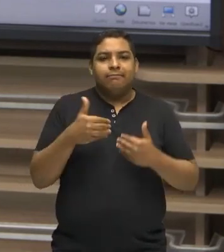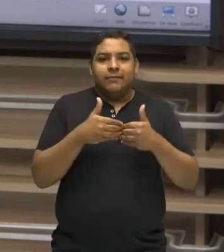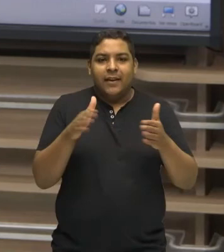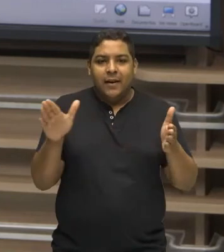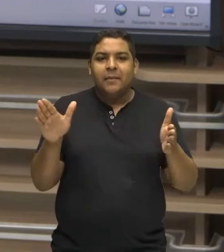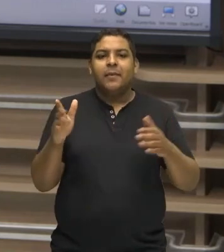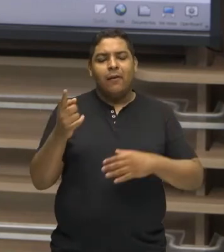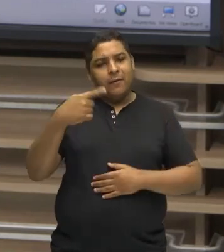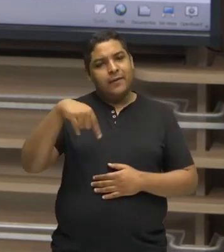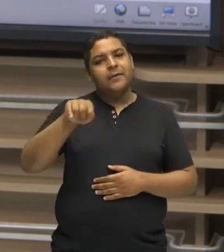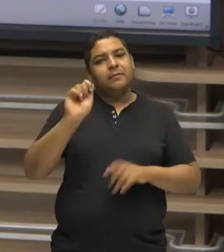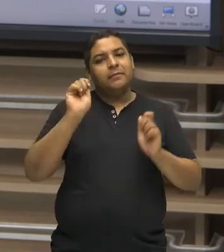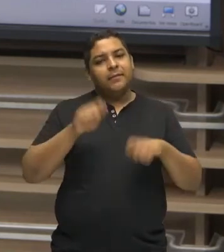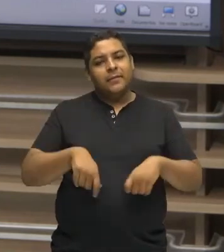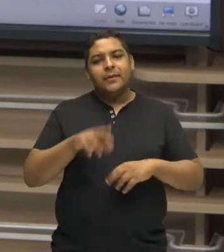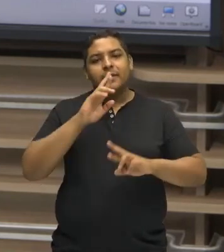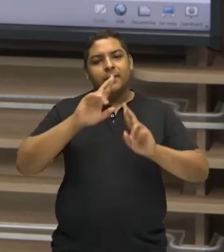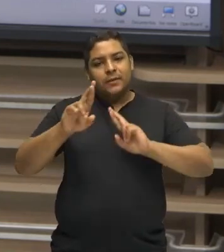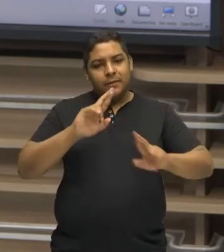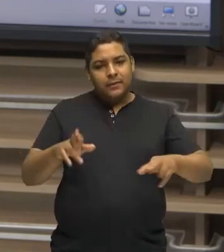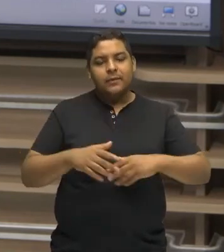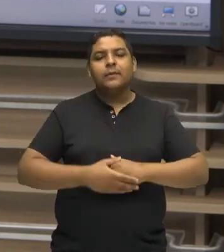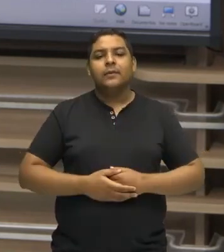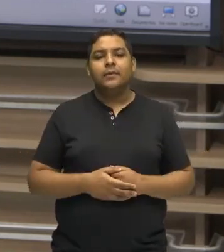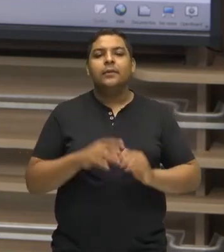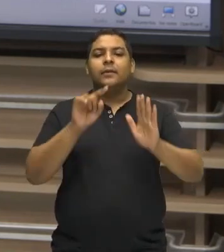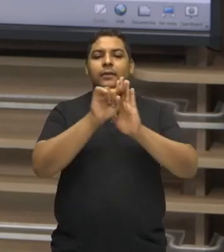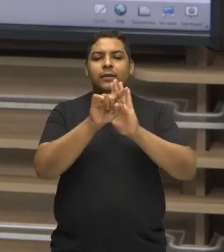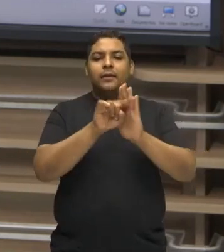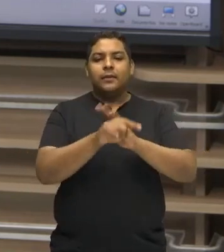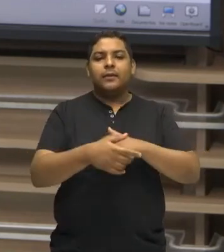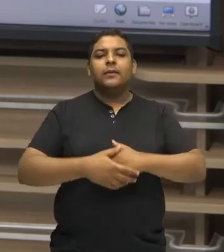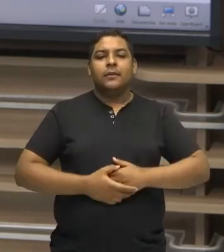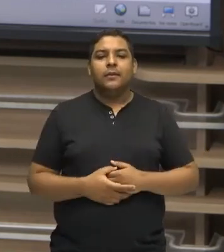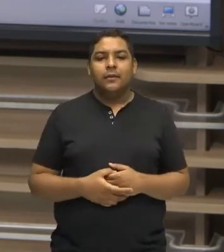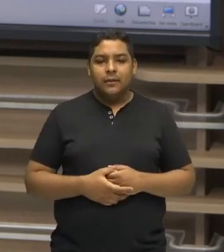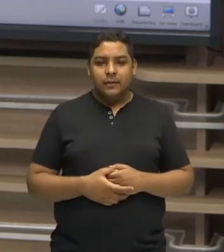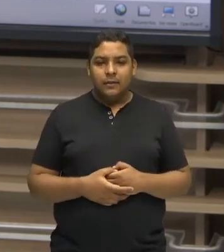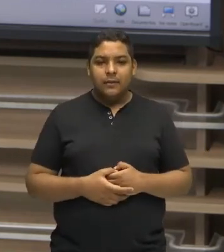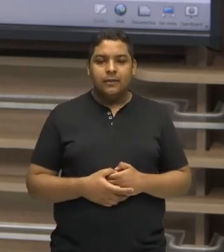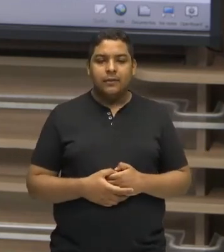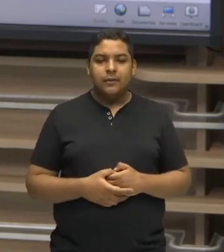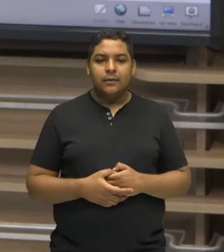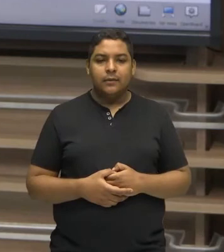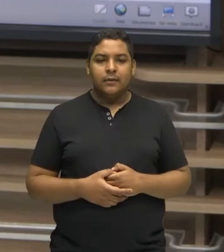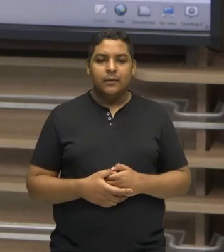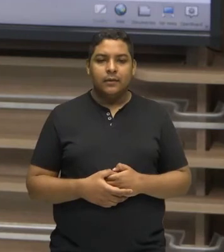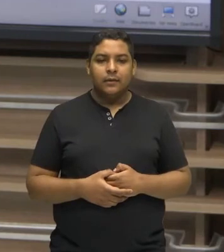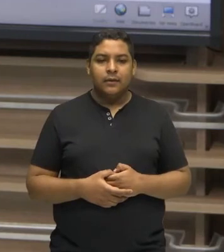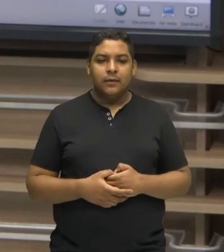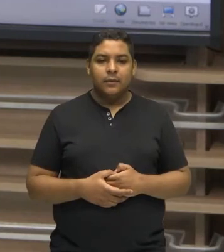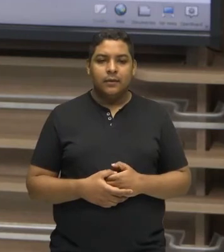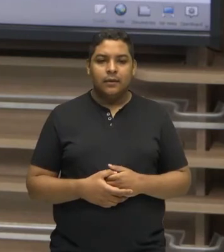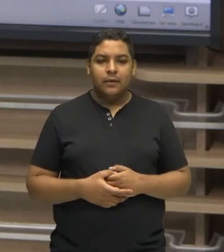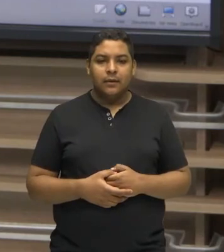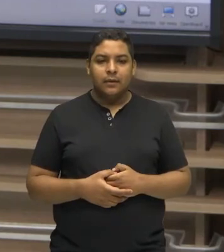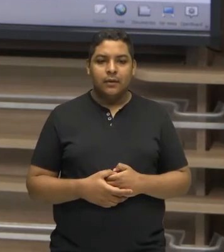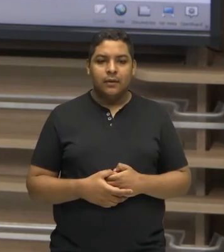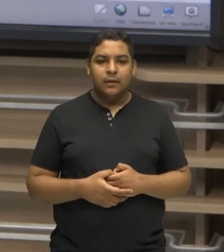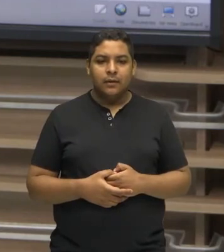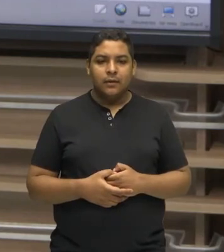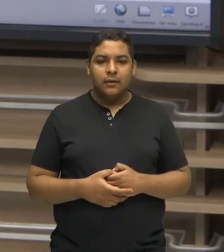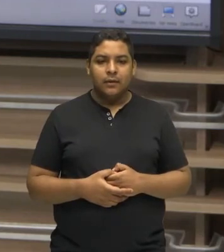já podem responder as questões, então, tá? Certo? Então, aí vocês já